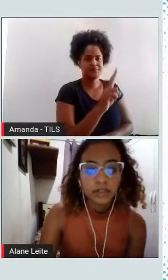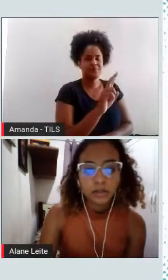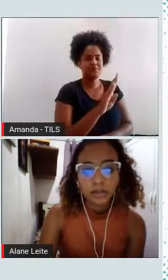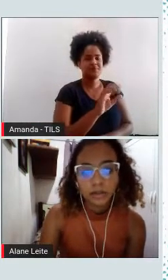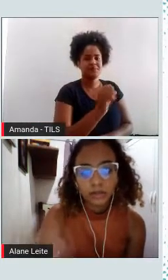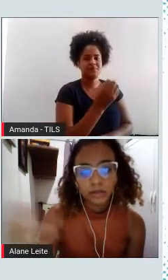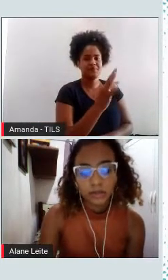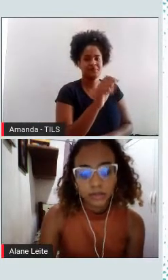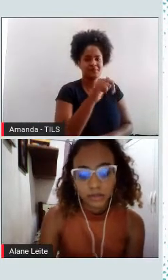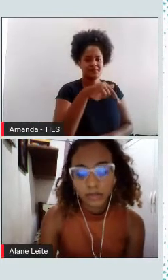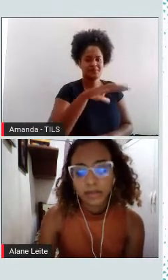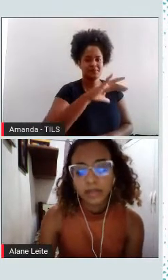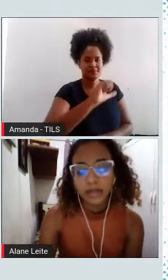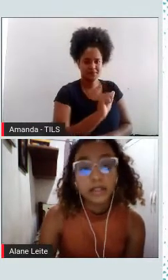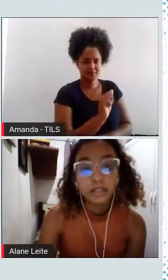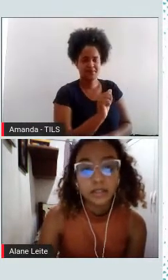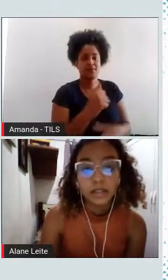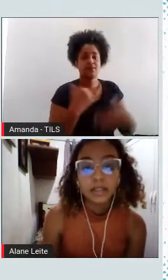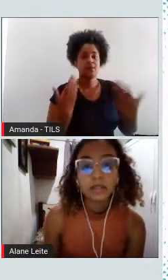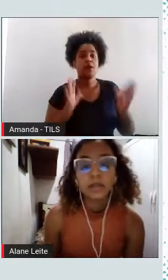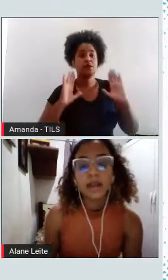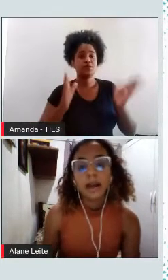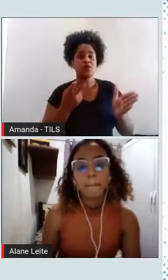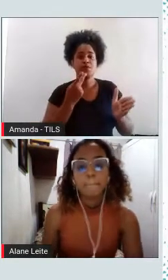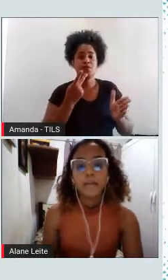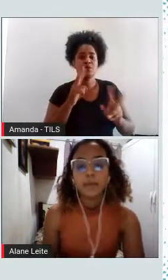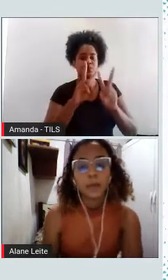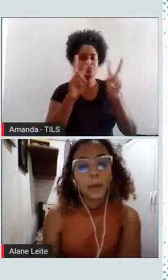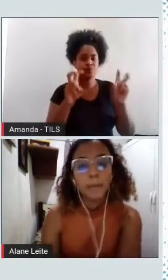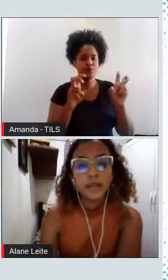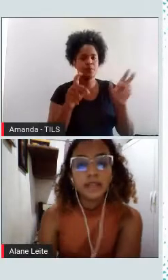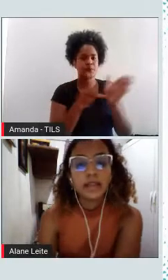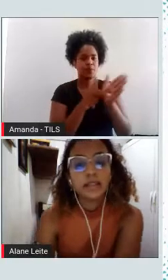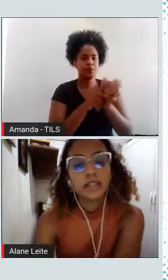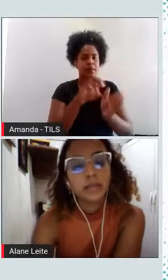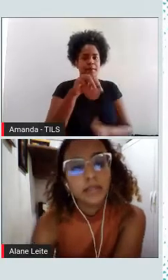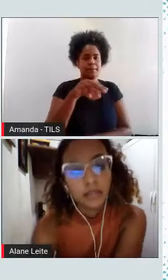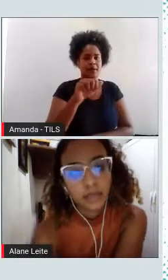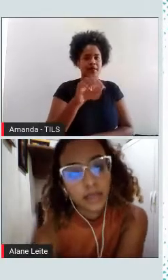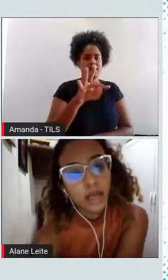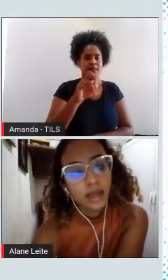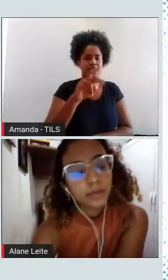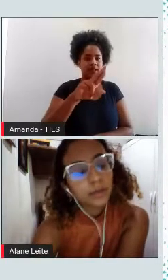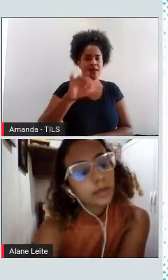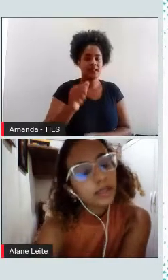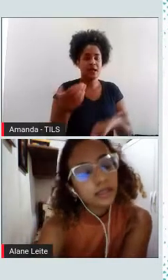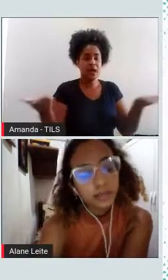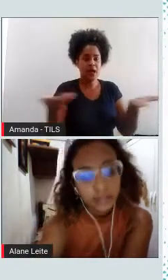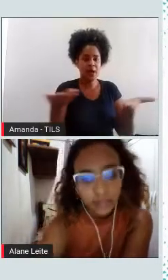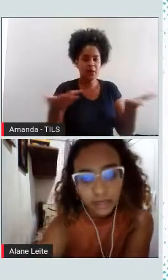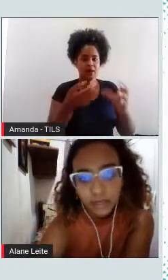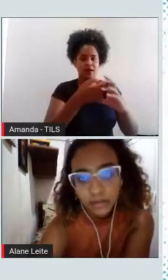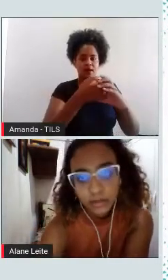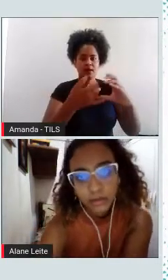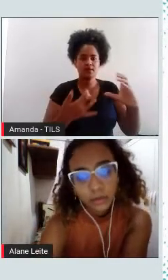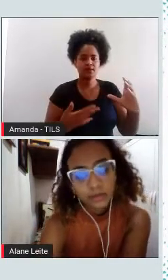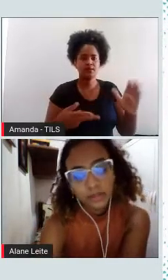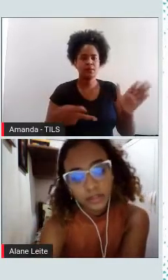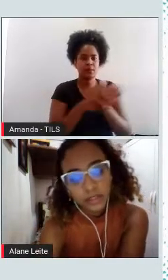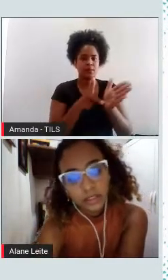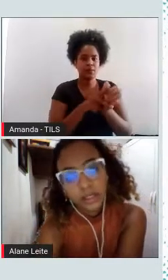A gente já falou sobre a constituição da matéria, agora a gente vai falar sobre as propriedades da matéria. As propriedades da matéria elas